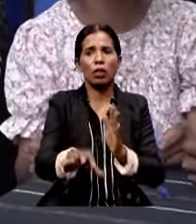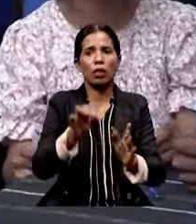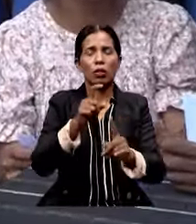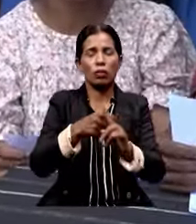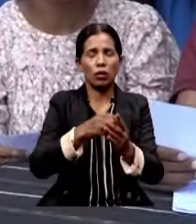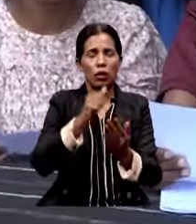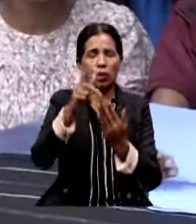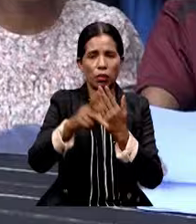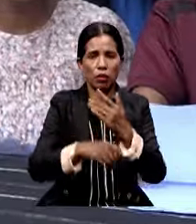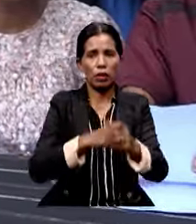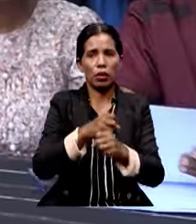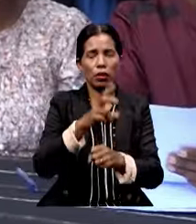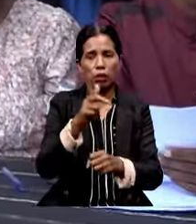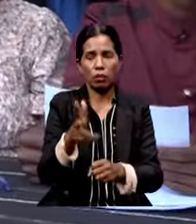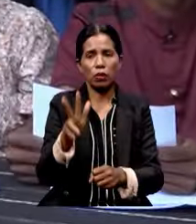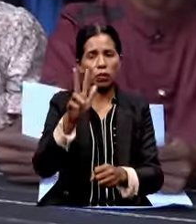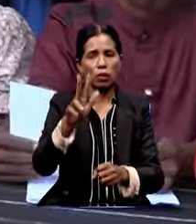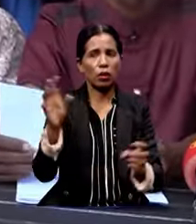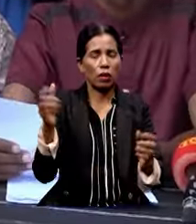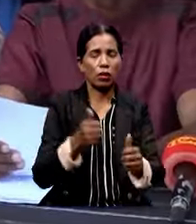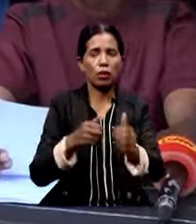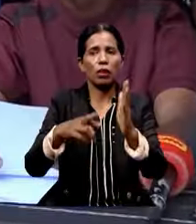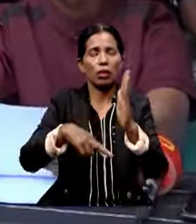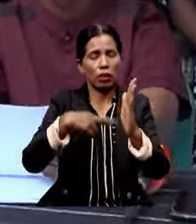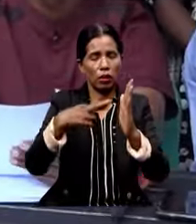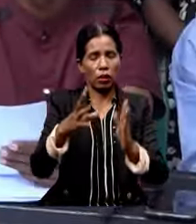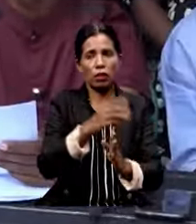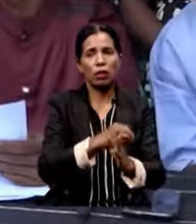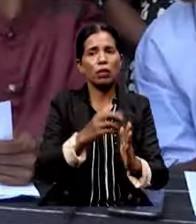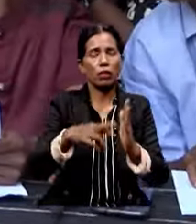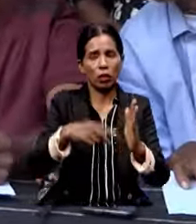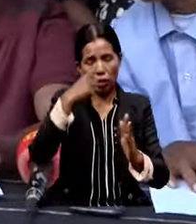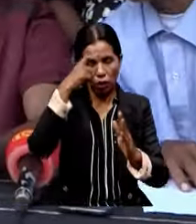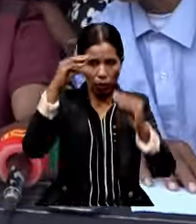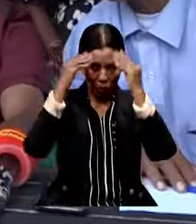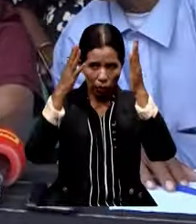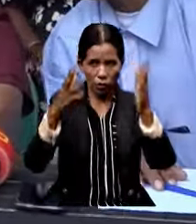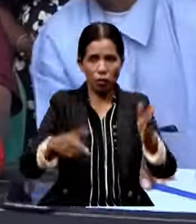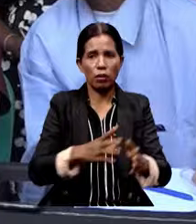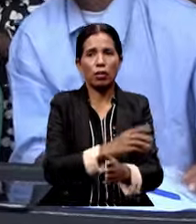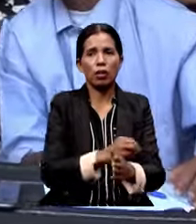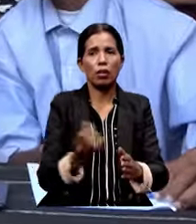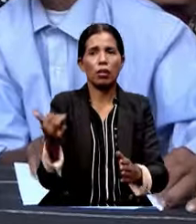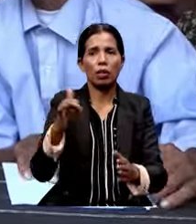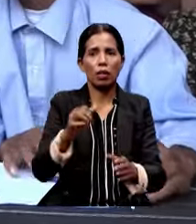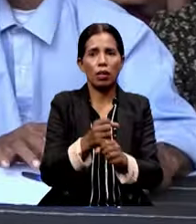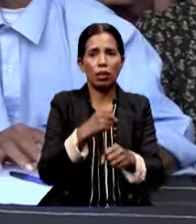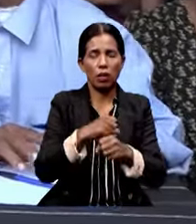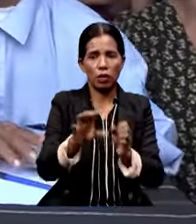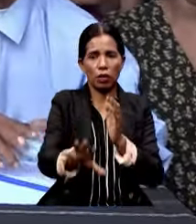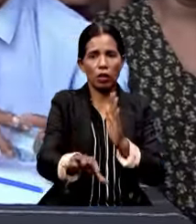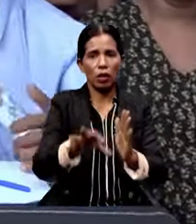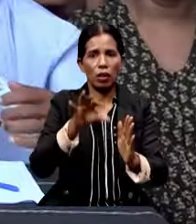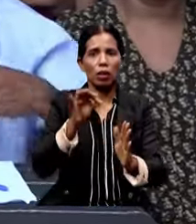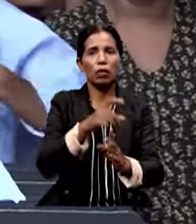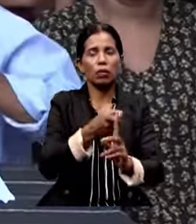abril tinang rigoro no sentolo liuba, la prensa criteria no requisitos, tama professores voluntario no reclamante sira ne be ma atuhetan contrato